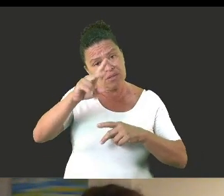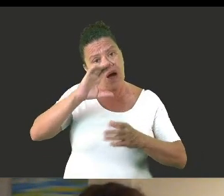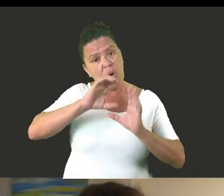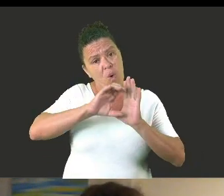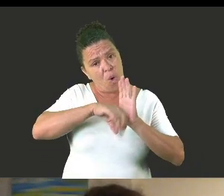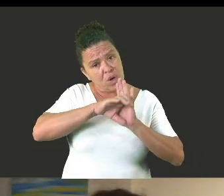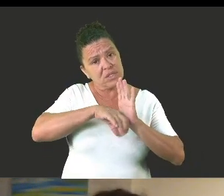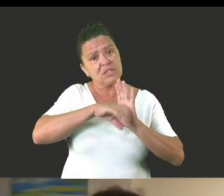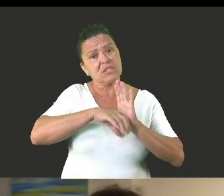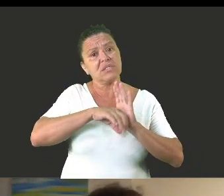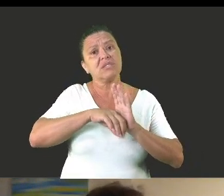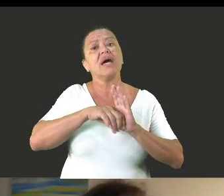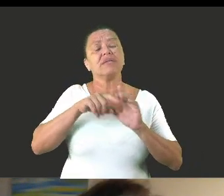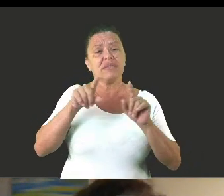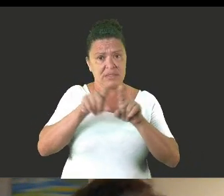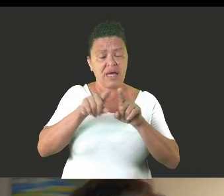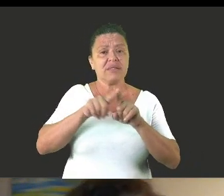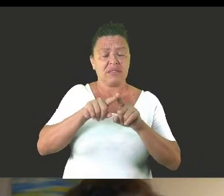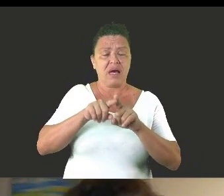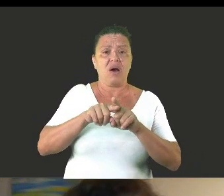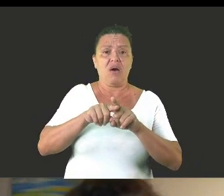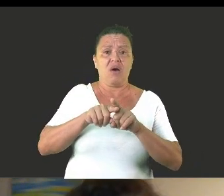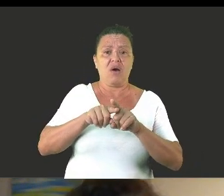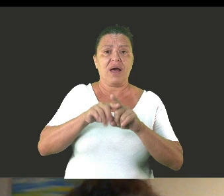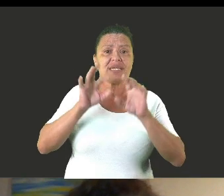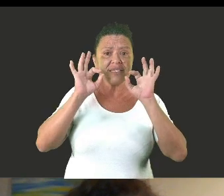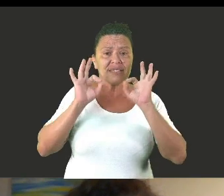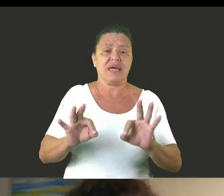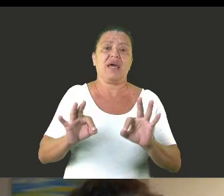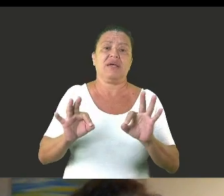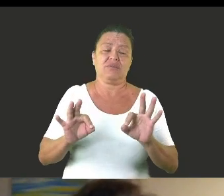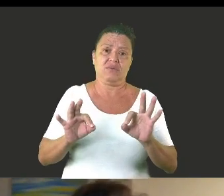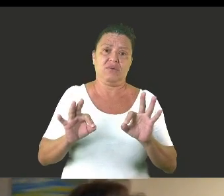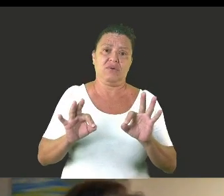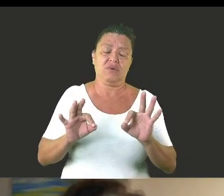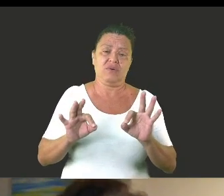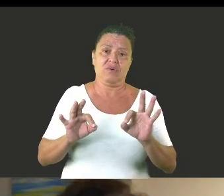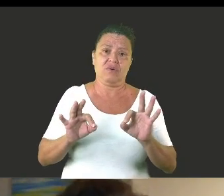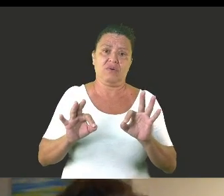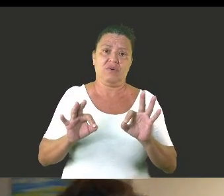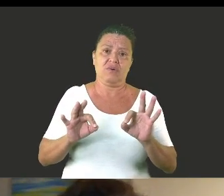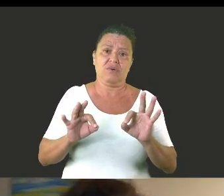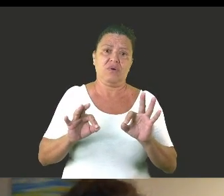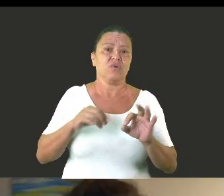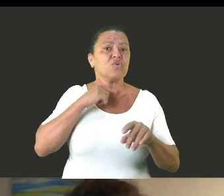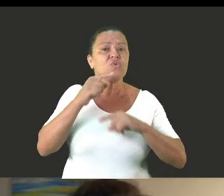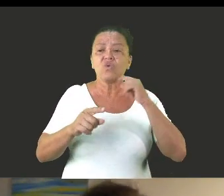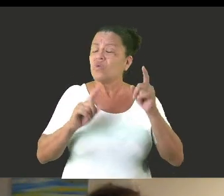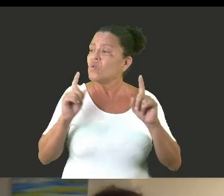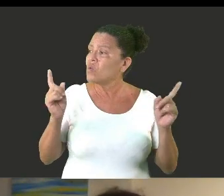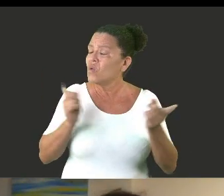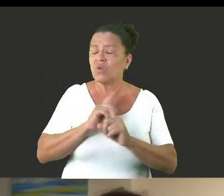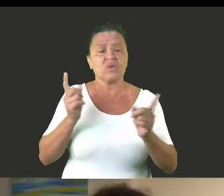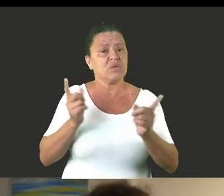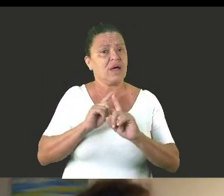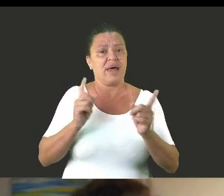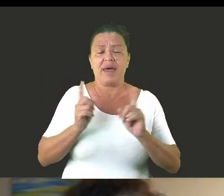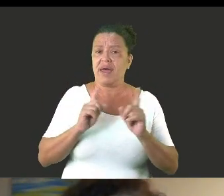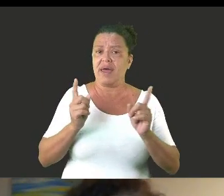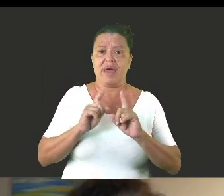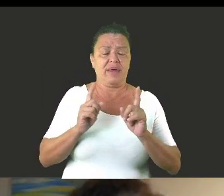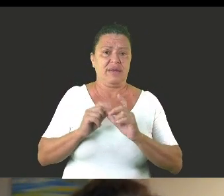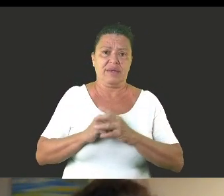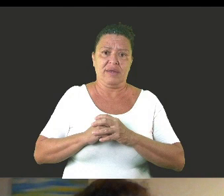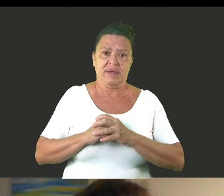um paradigma de que aquilo é real. Sem dúvida. Sem nenhuma